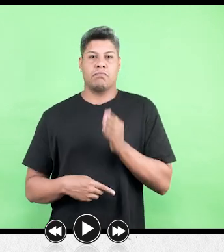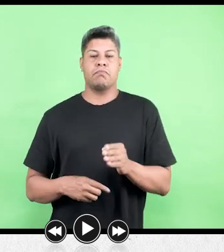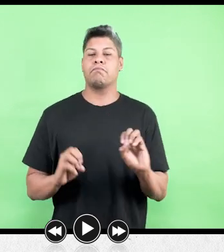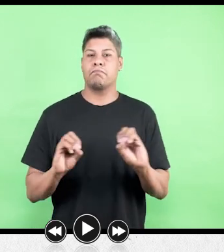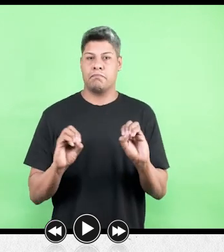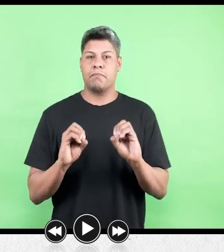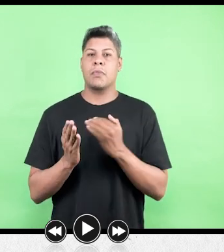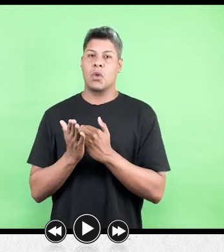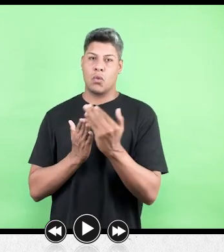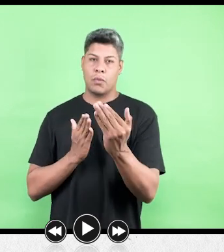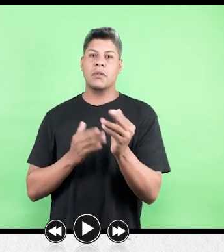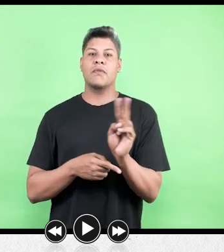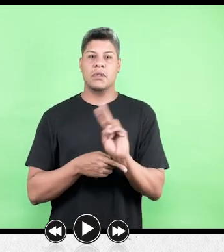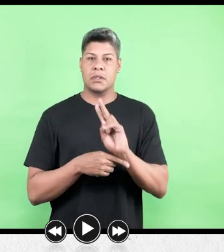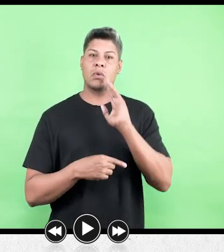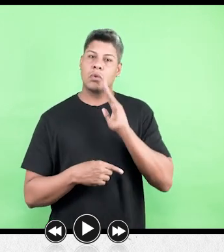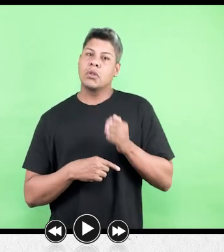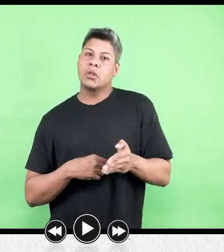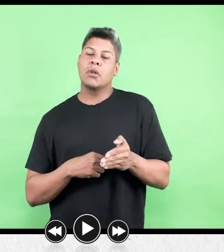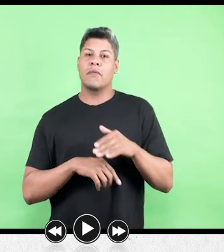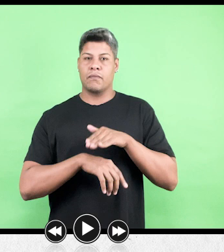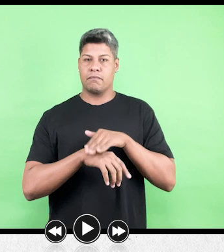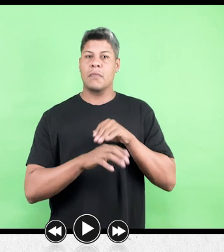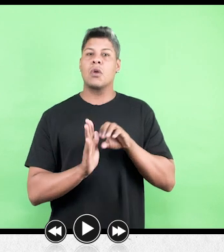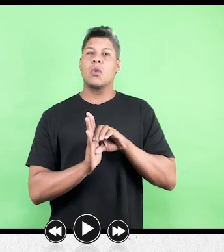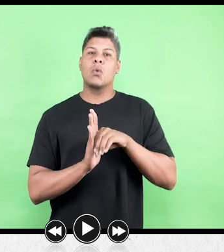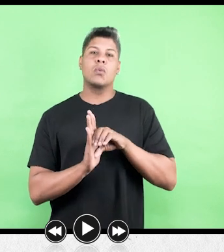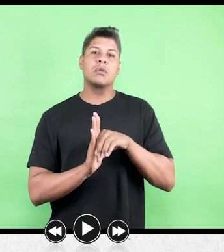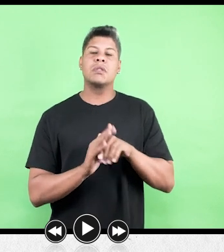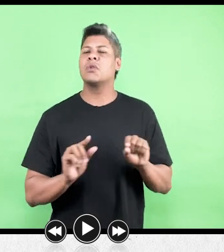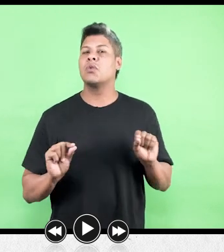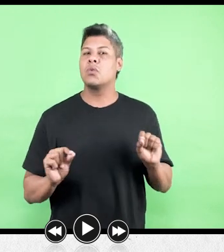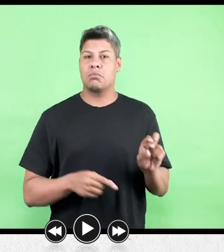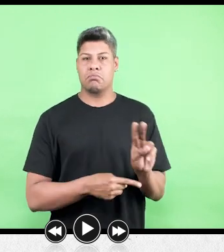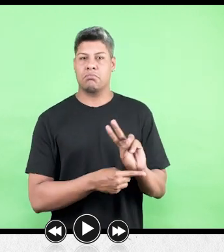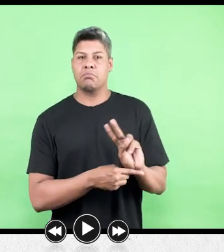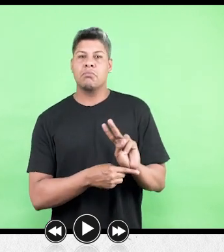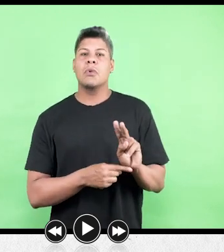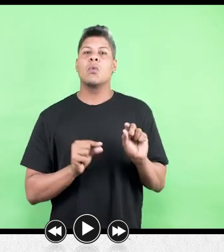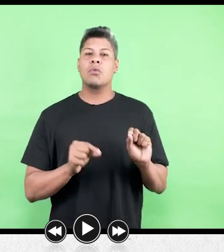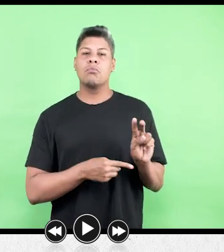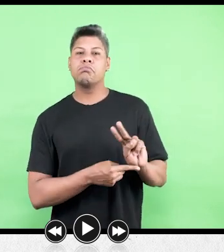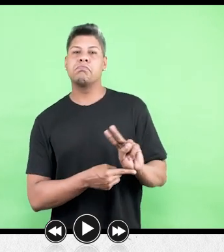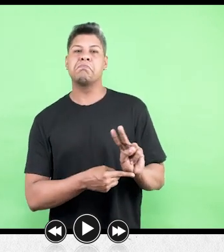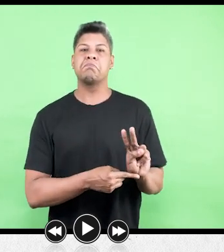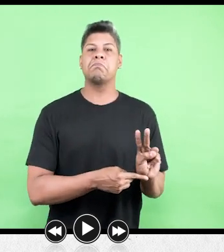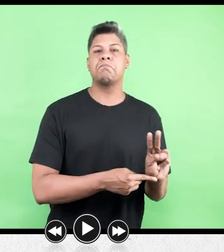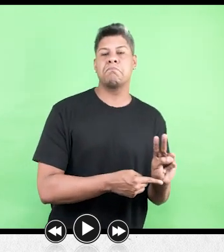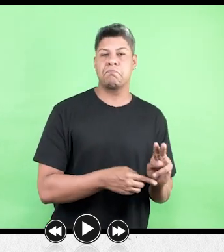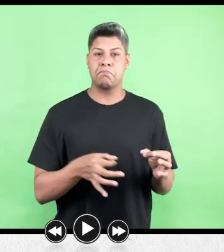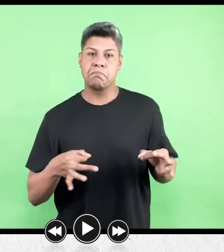pela fiscalização direta, a gente conceitua, né, essa fiscalização direta como a inspeção propriamente